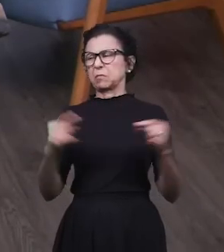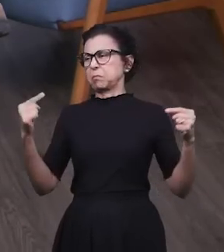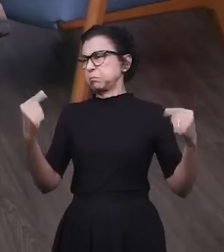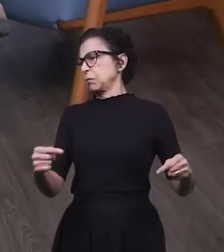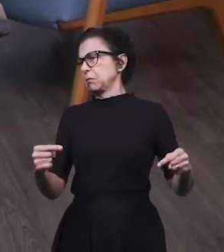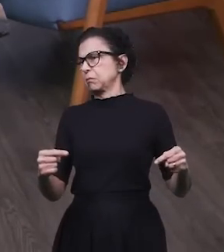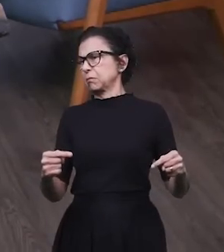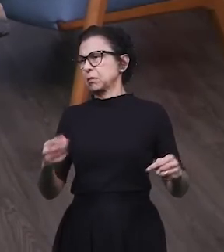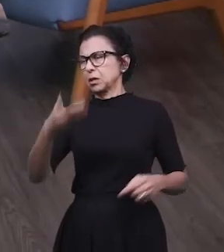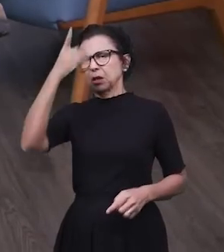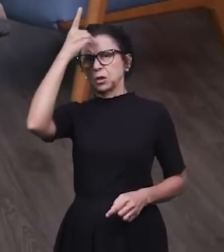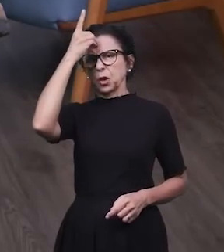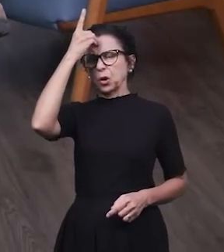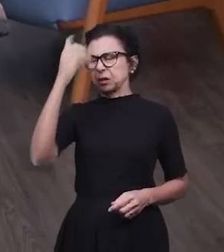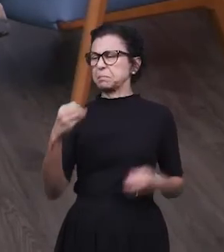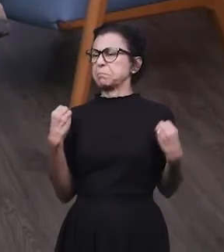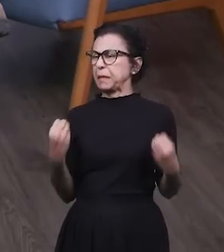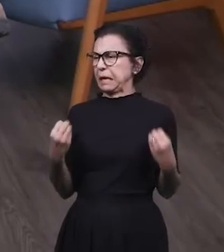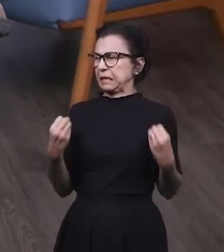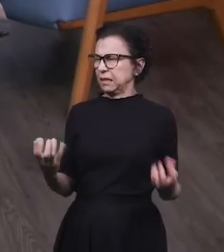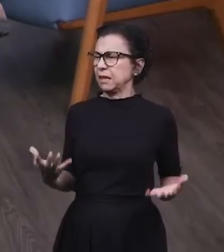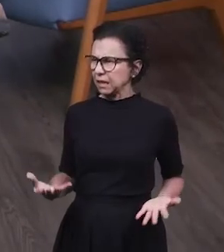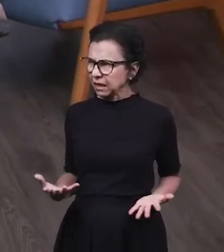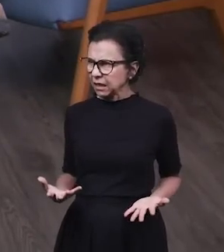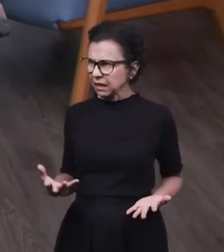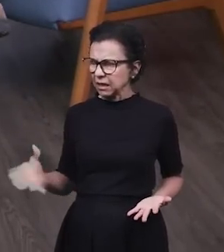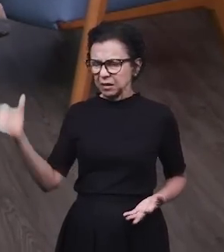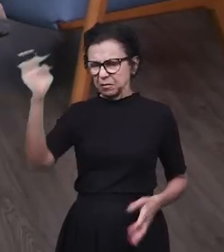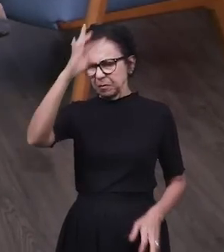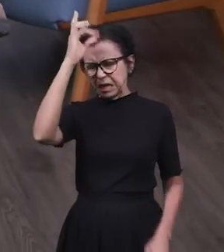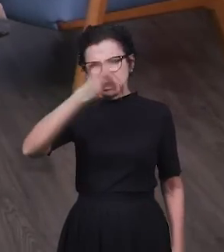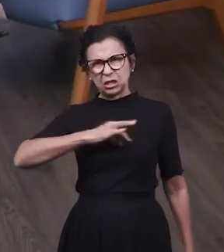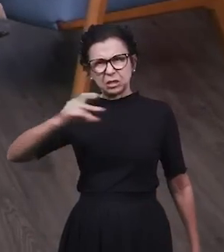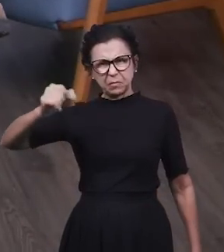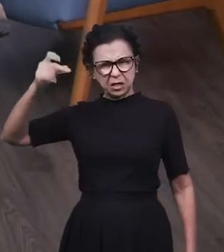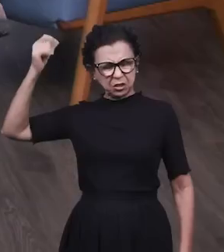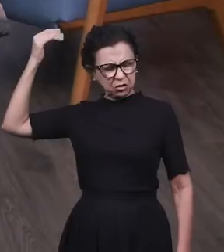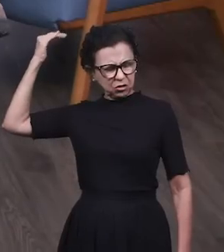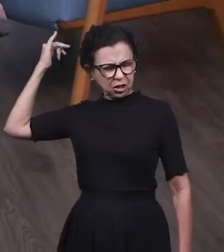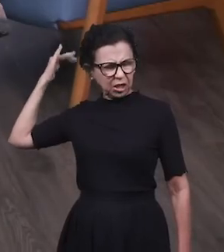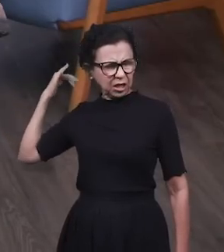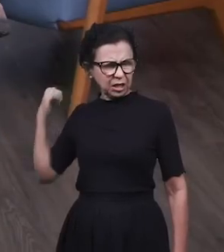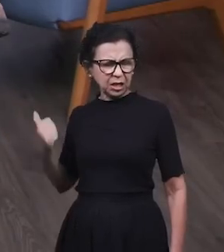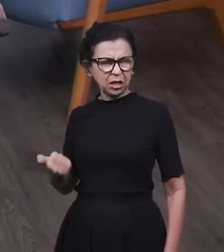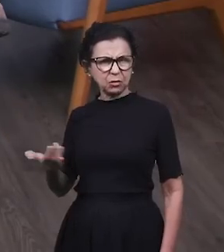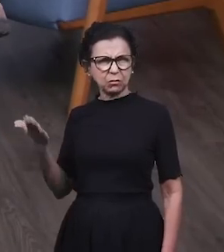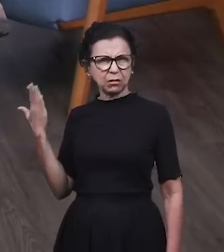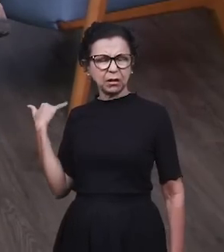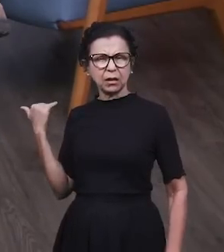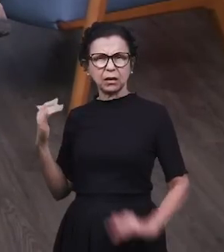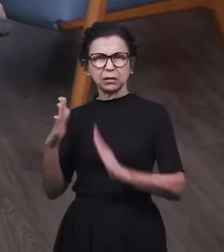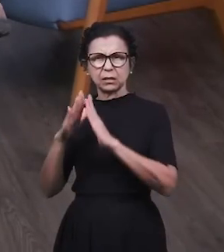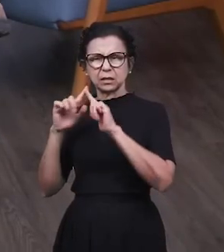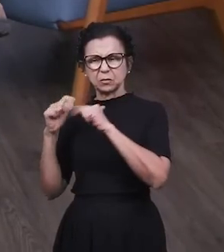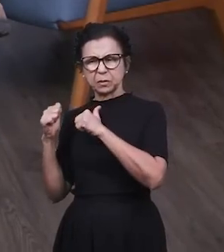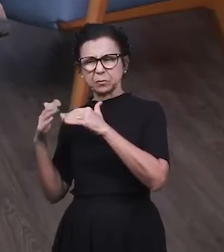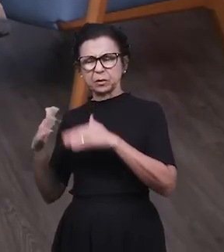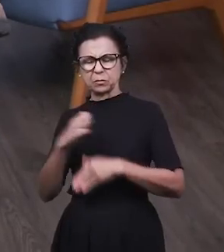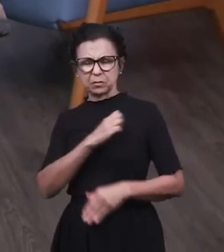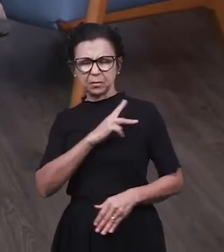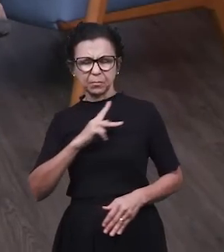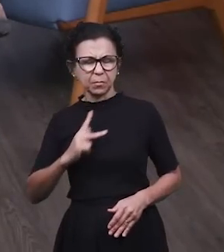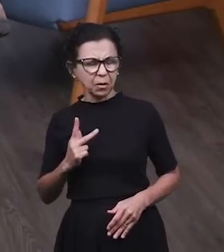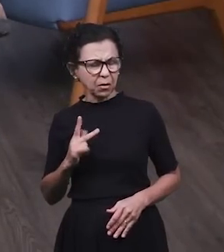dons espirituais, para dizer que batismo com o Espírito Santo foi só na época da igreja